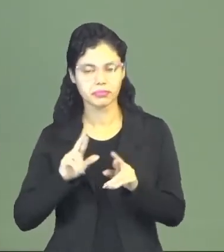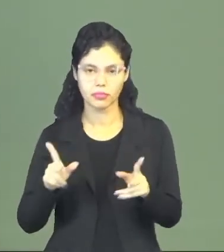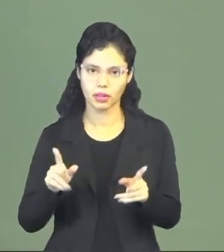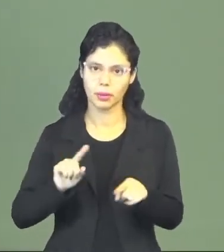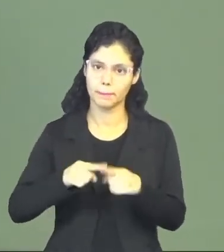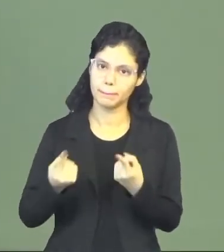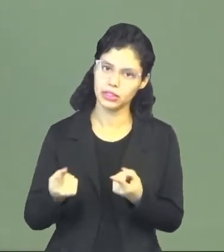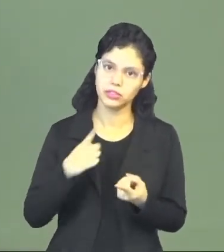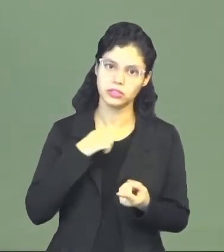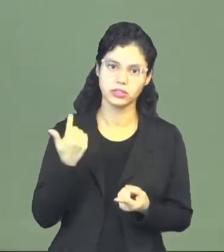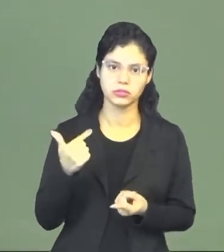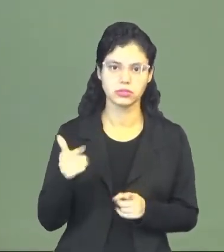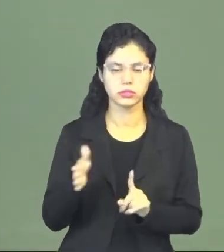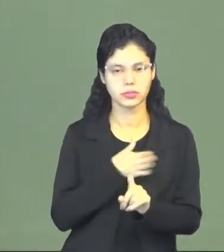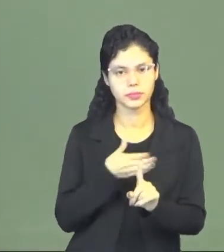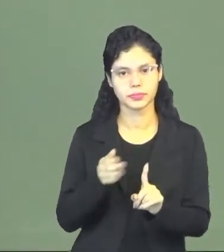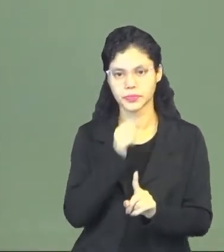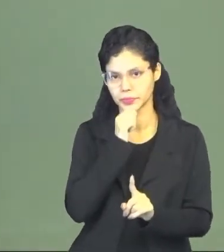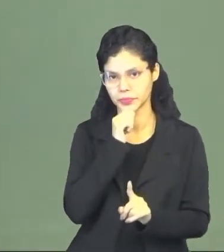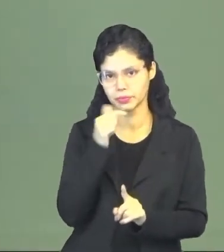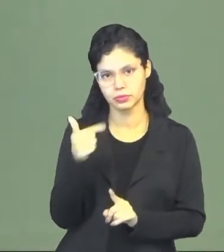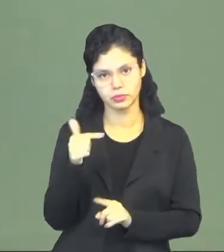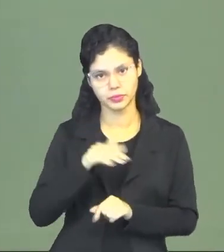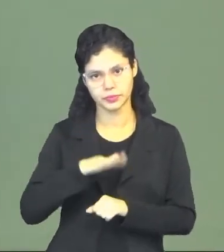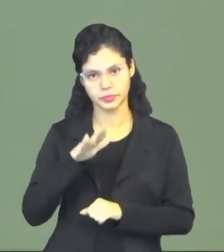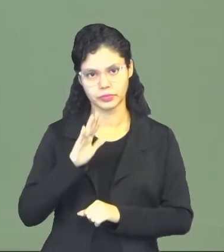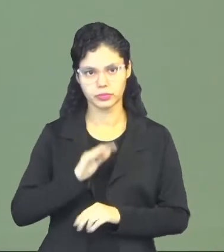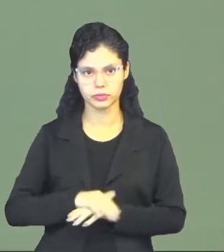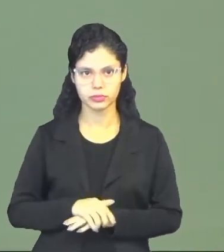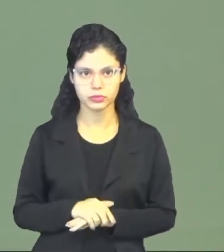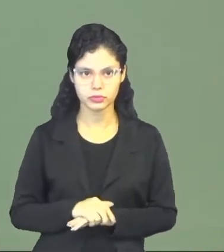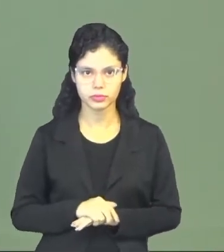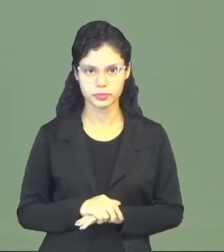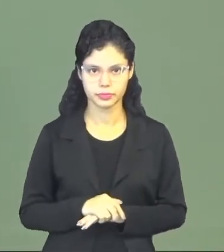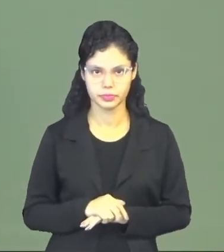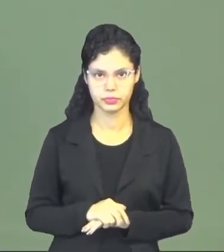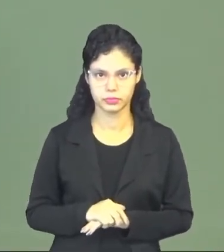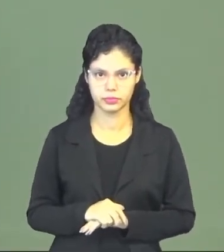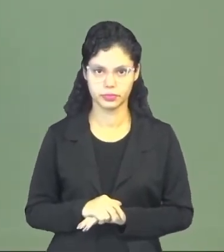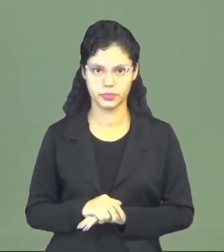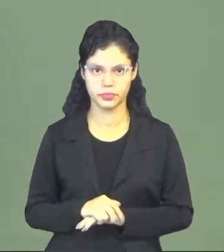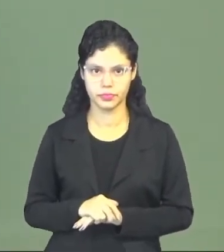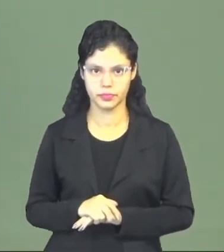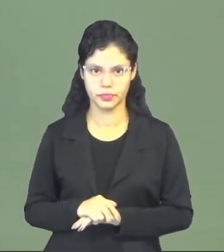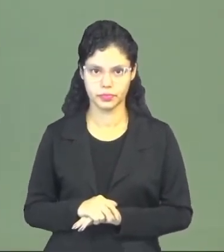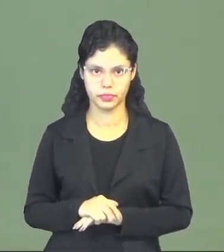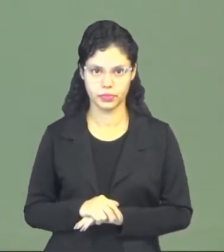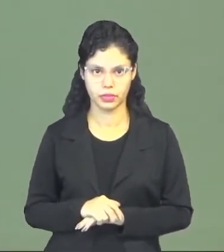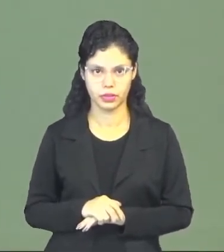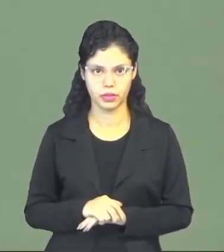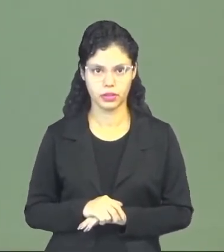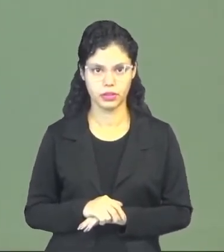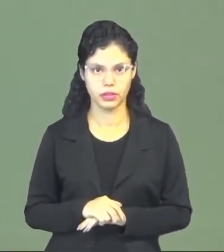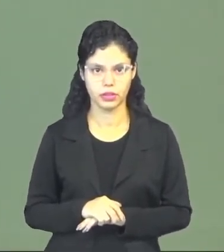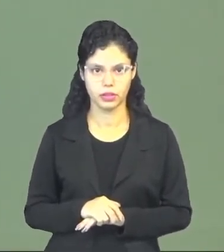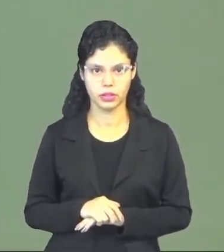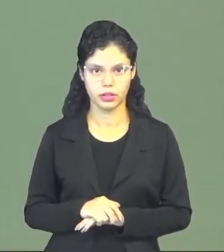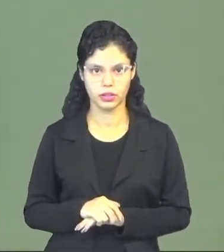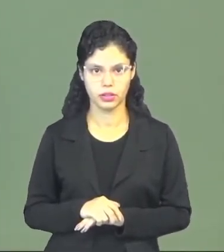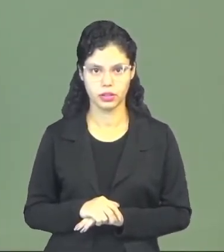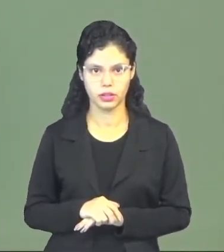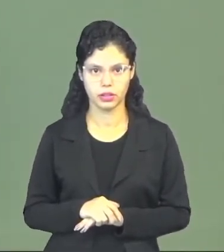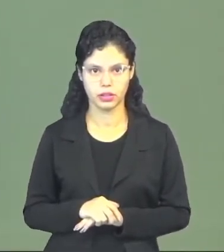mais esse tipo de tratamento que os pais eles realizam com o filho aqui. Vamos para a próxima questão? Tá bom?